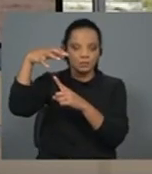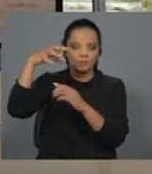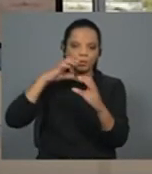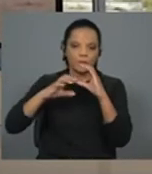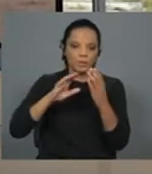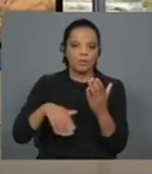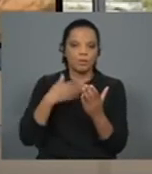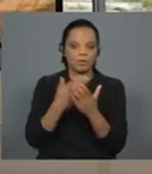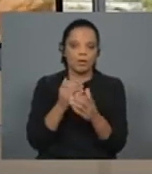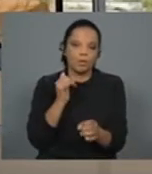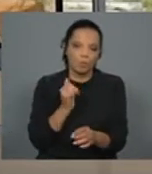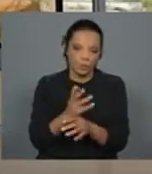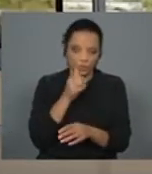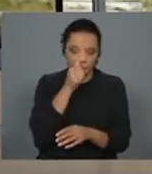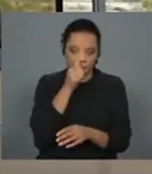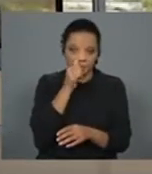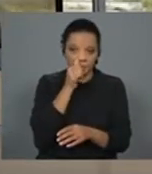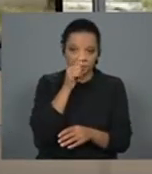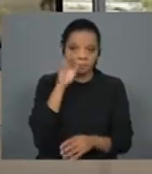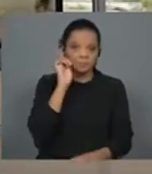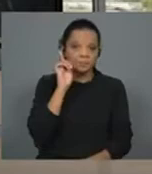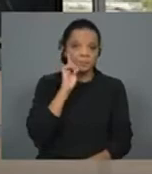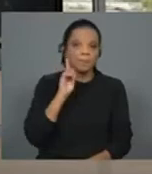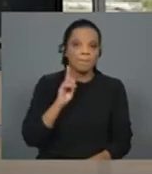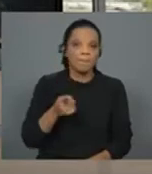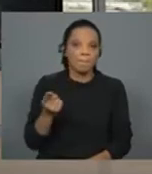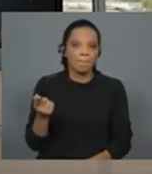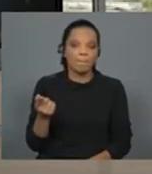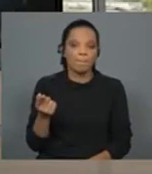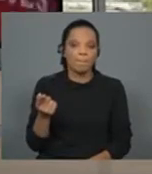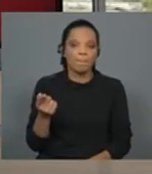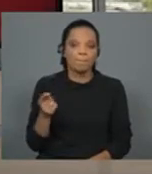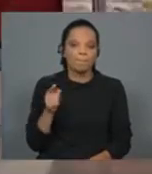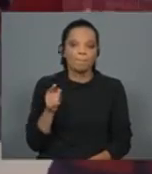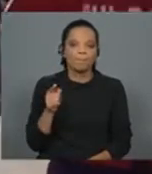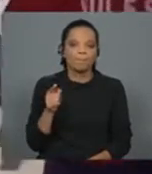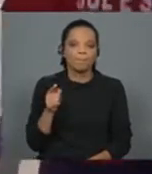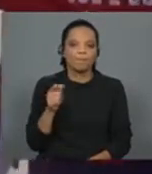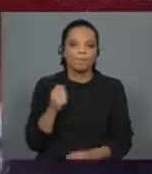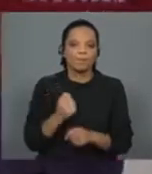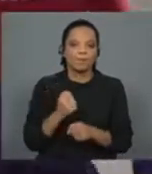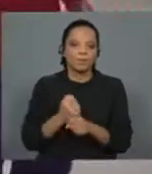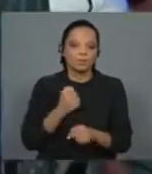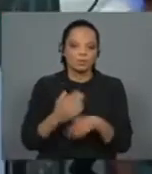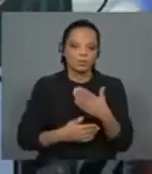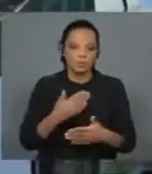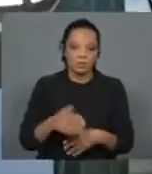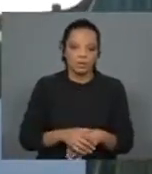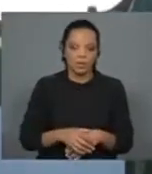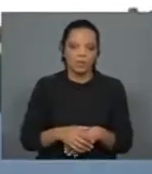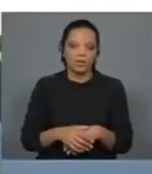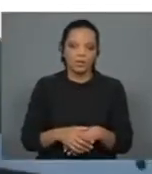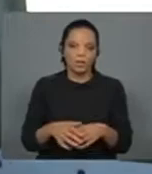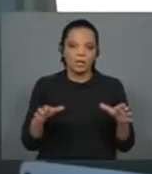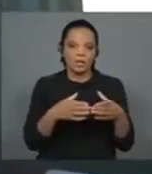outra redundância. Mas o importante é também a sustentação operacional, o avanço das equipas para o